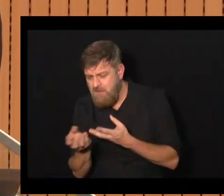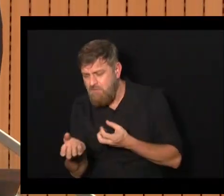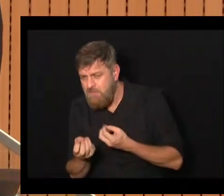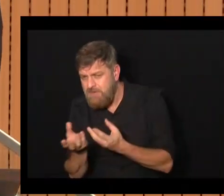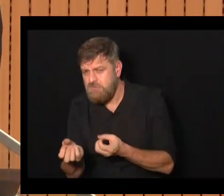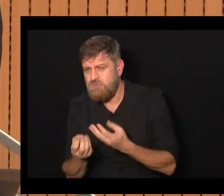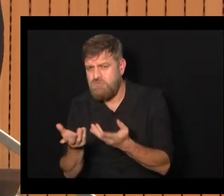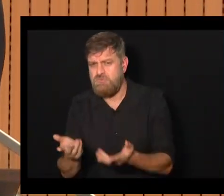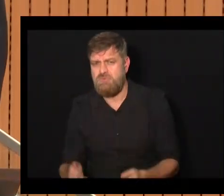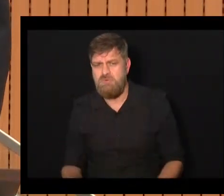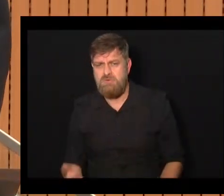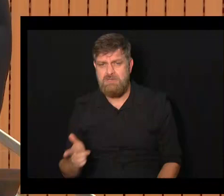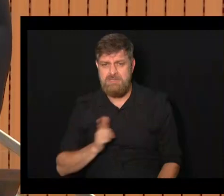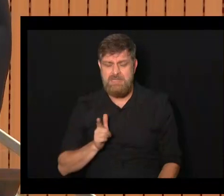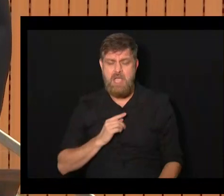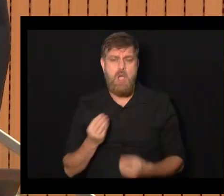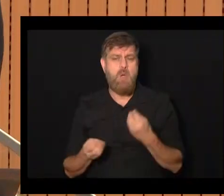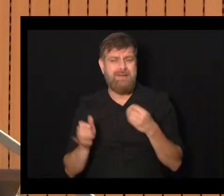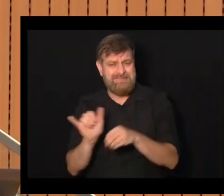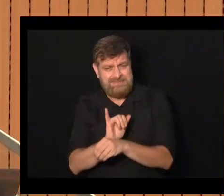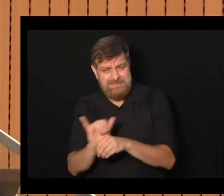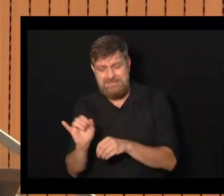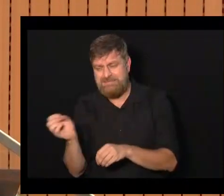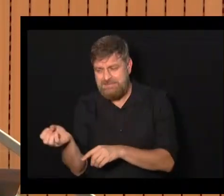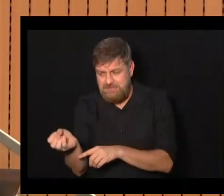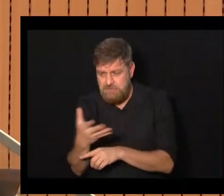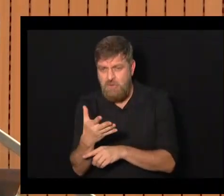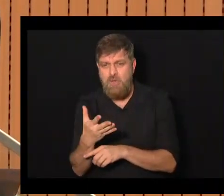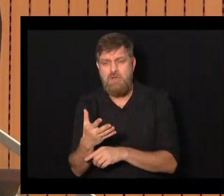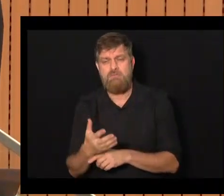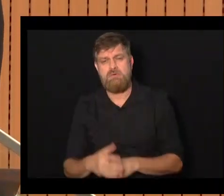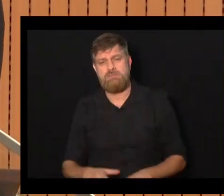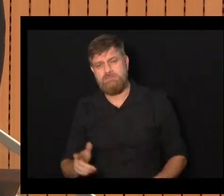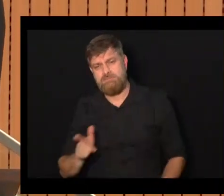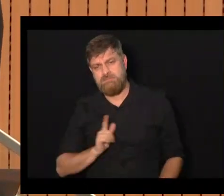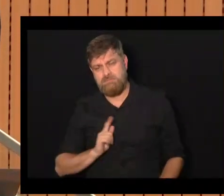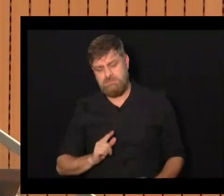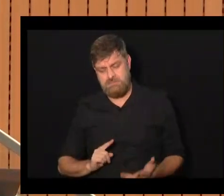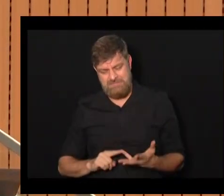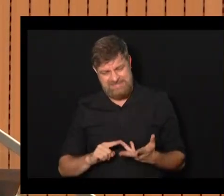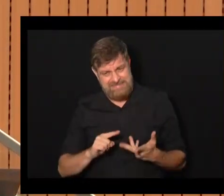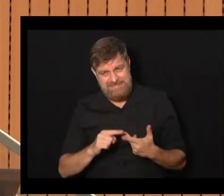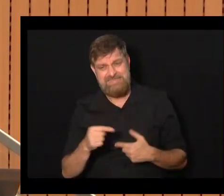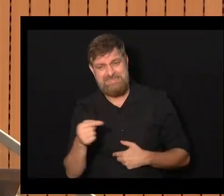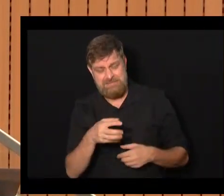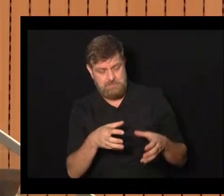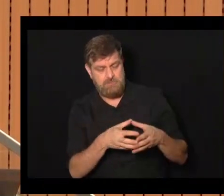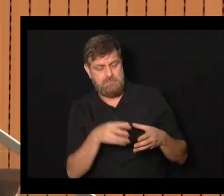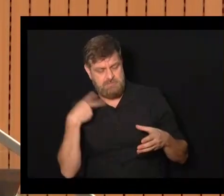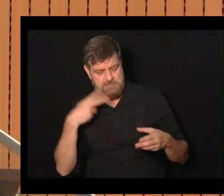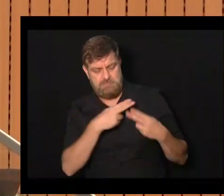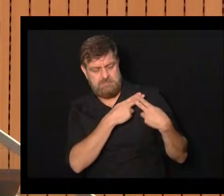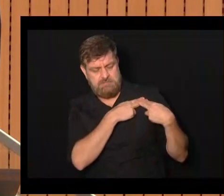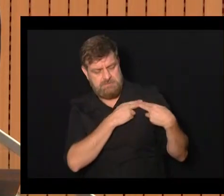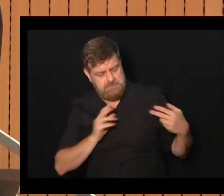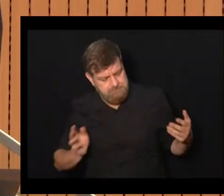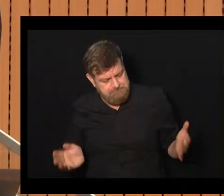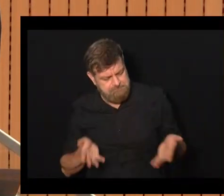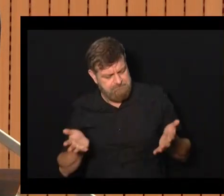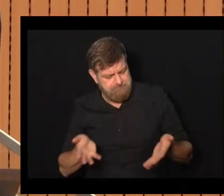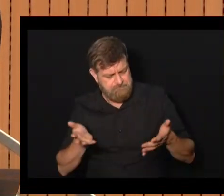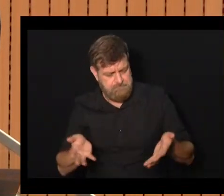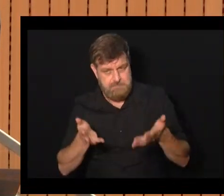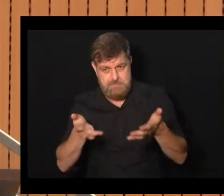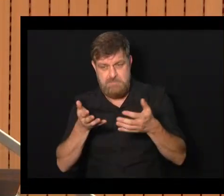informações, às novas possibilidades. Tudo isso a comissão tem feito, tem fomentado. Por isso,